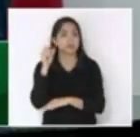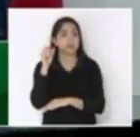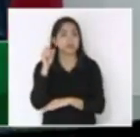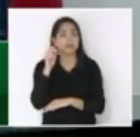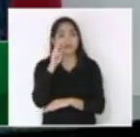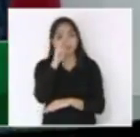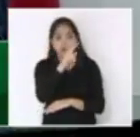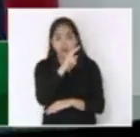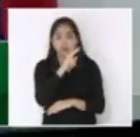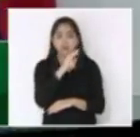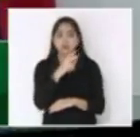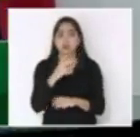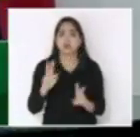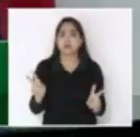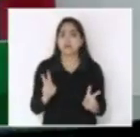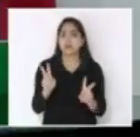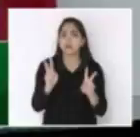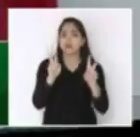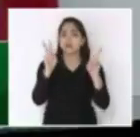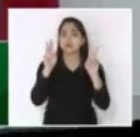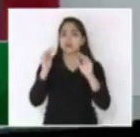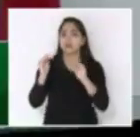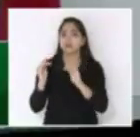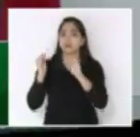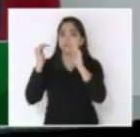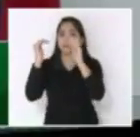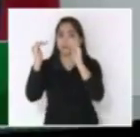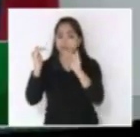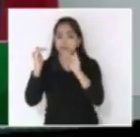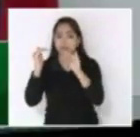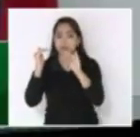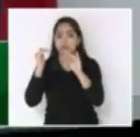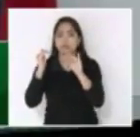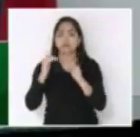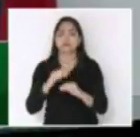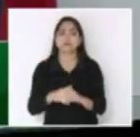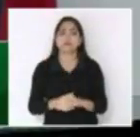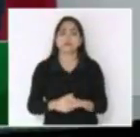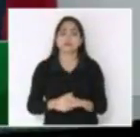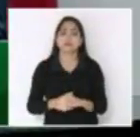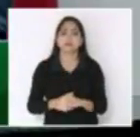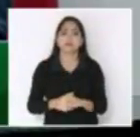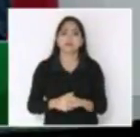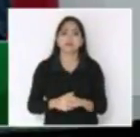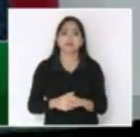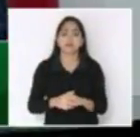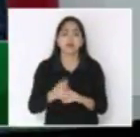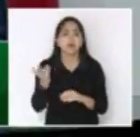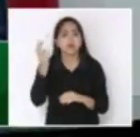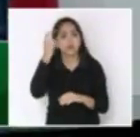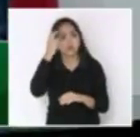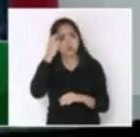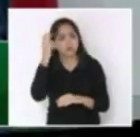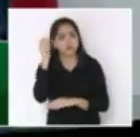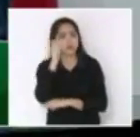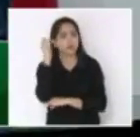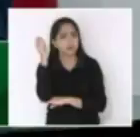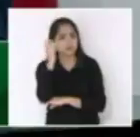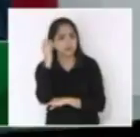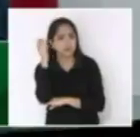nós valorizarmos e enaltecermos a cultura gaúcha do Rio